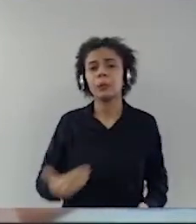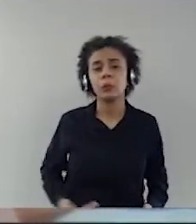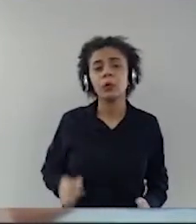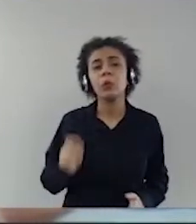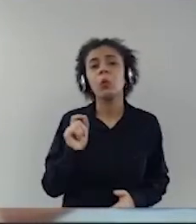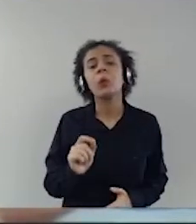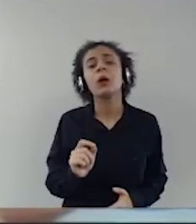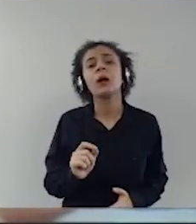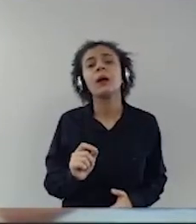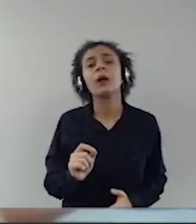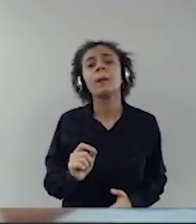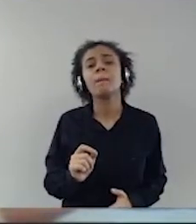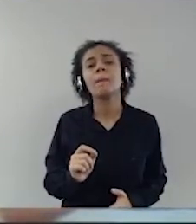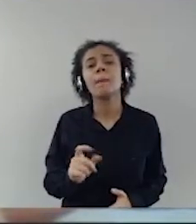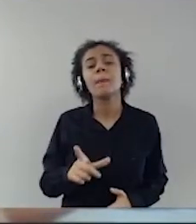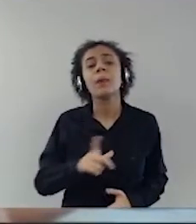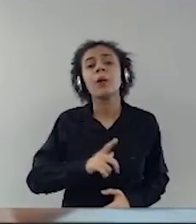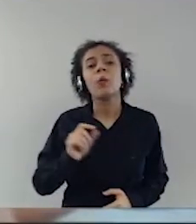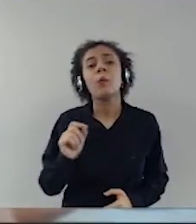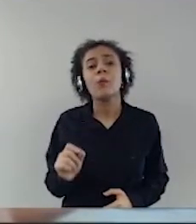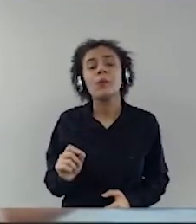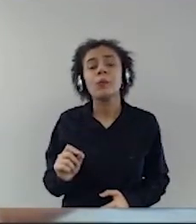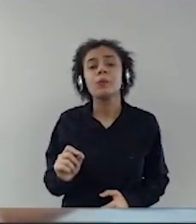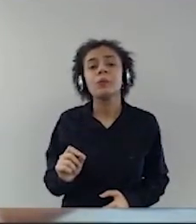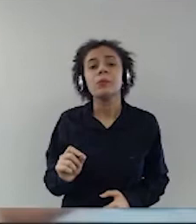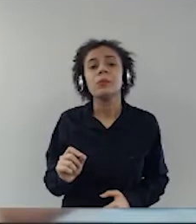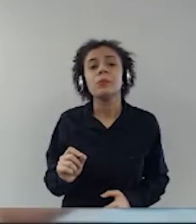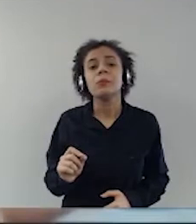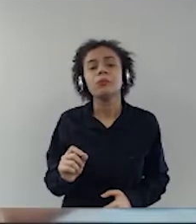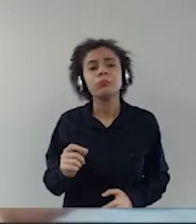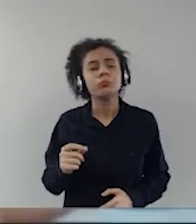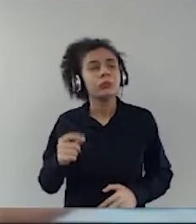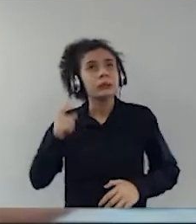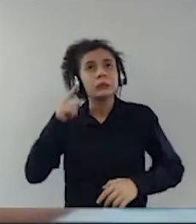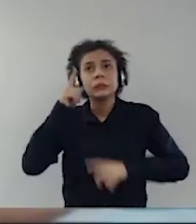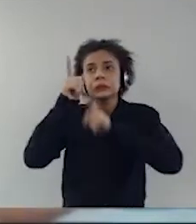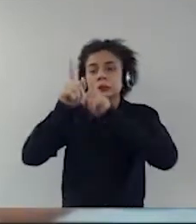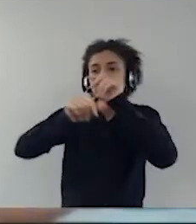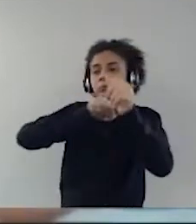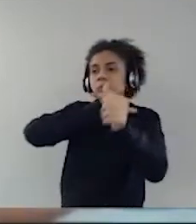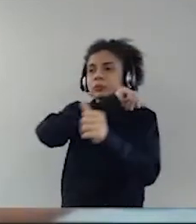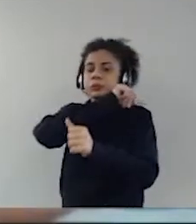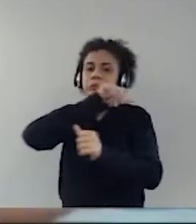vai ter que se